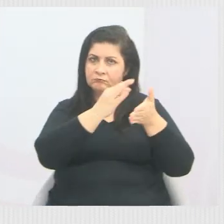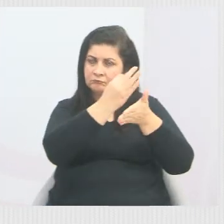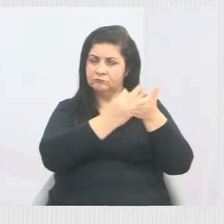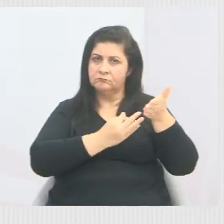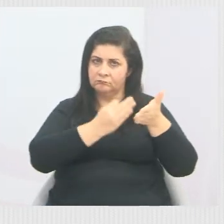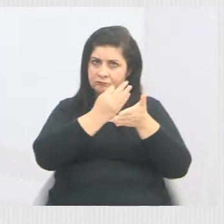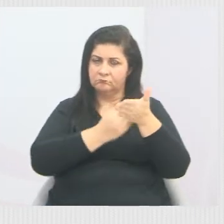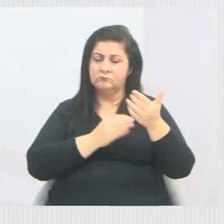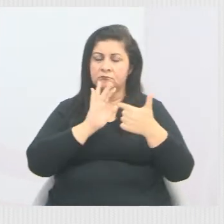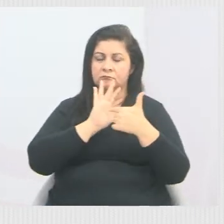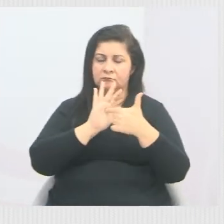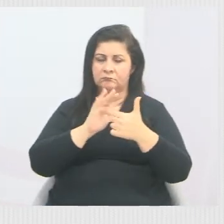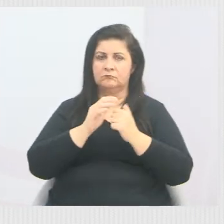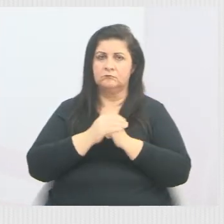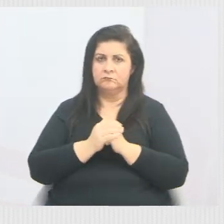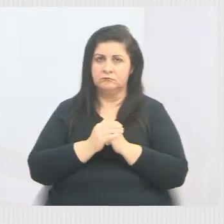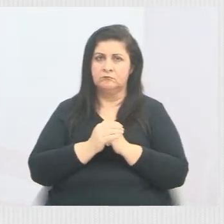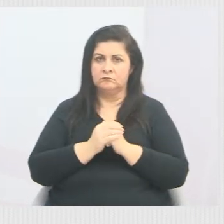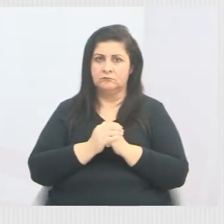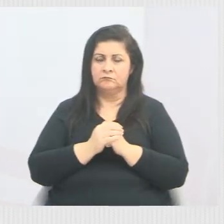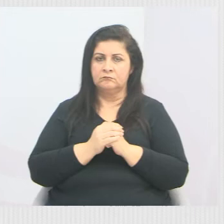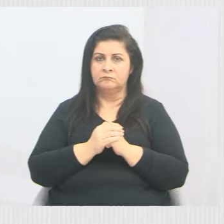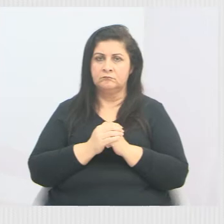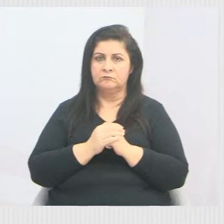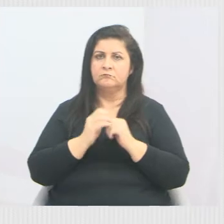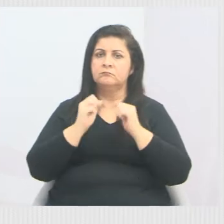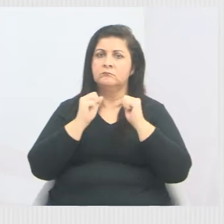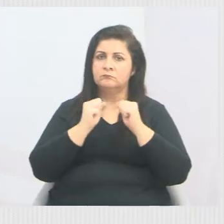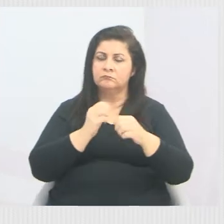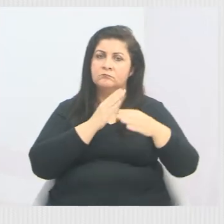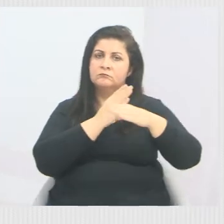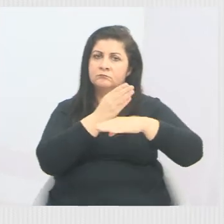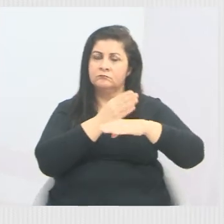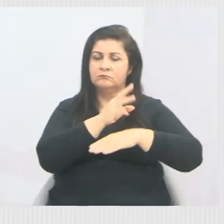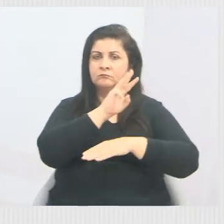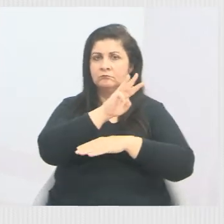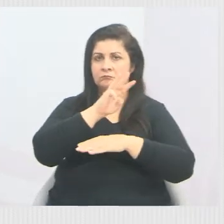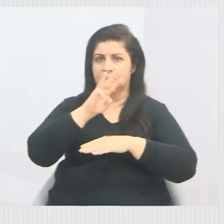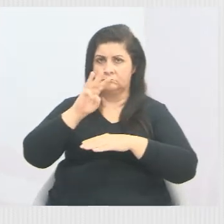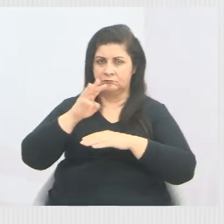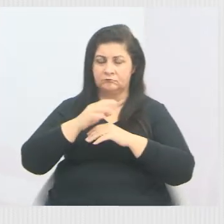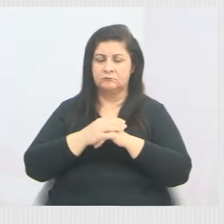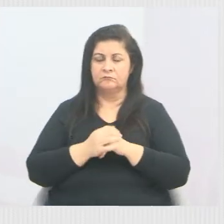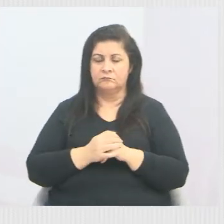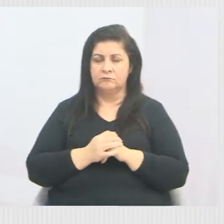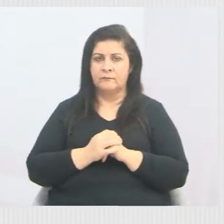estão sendo apresentados a todos, né? Você pode acessar o site do município, que é o